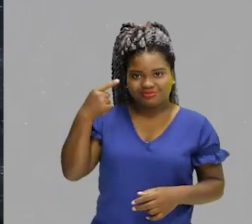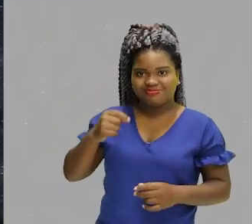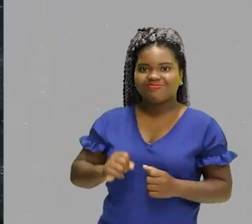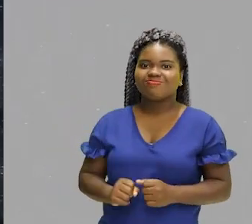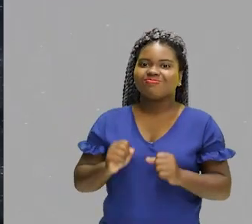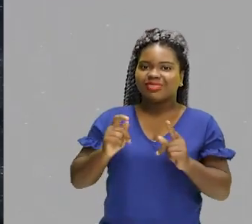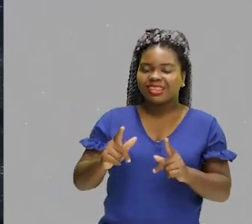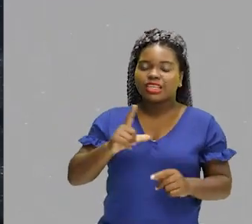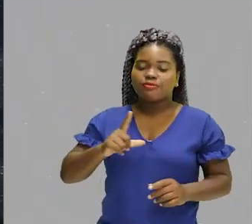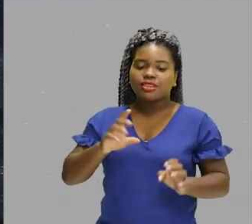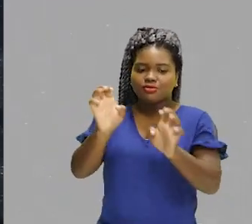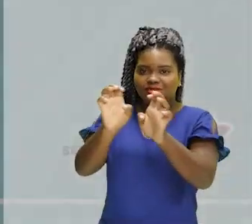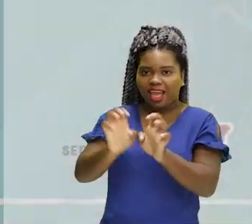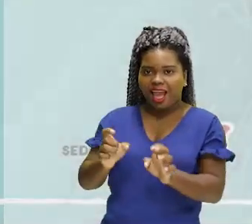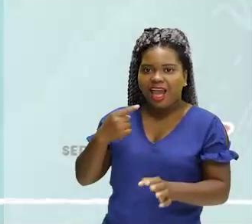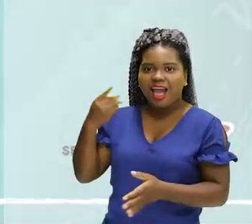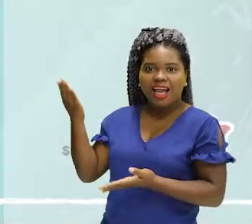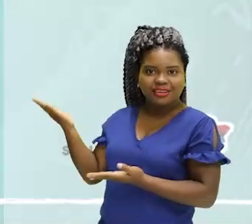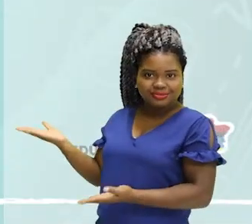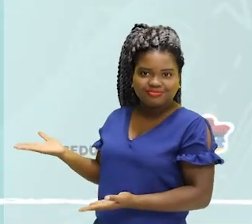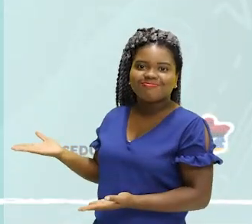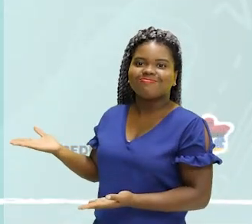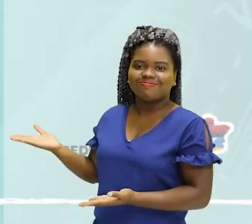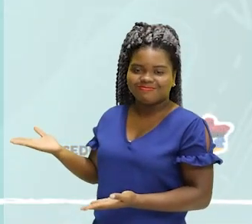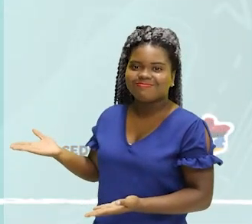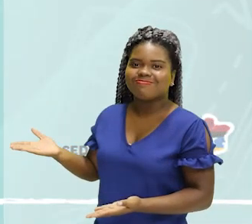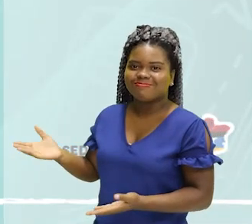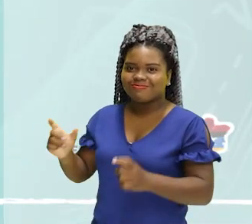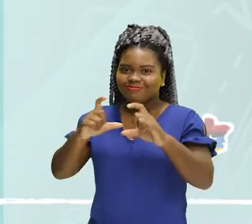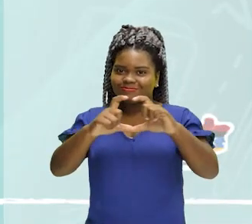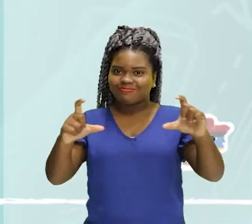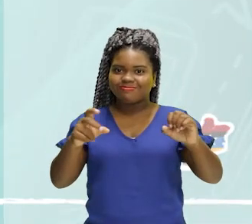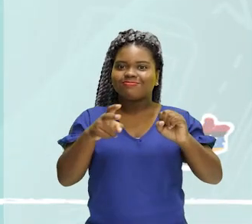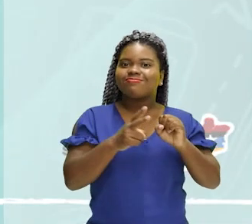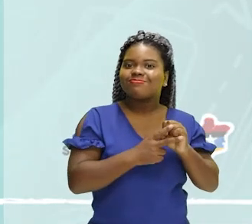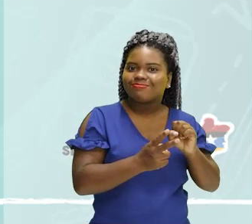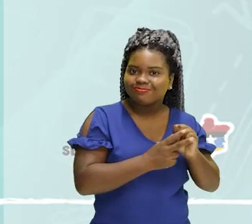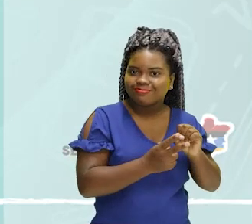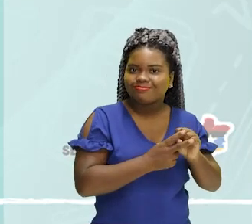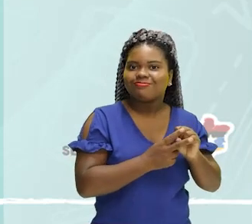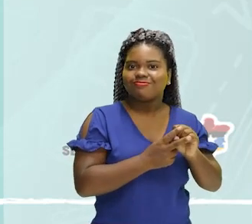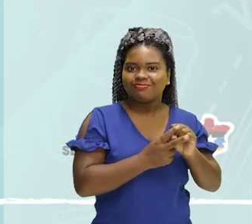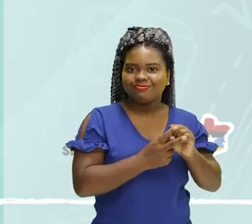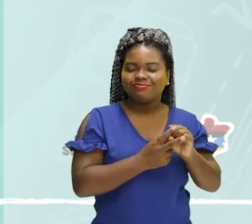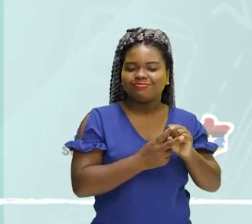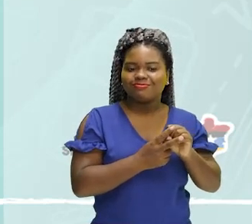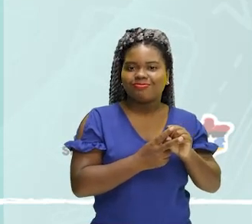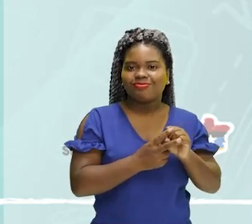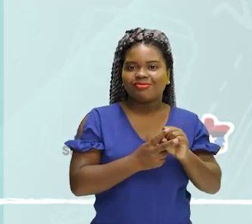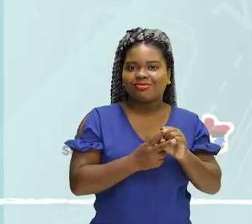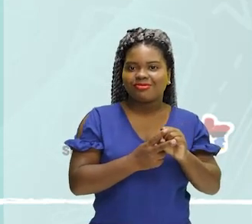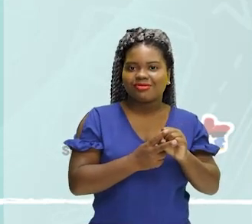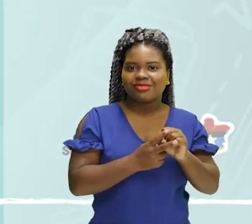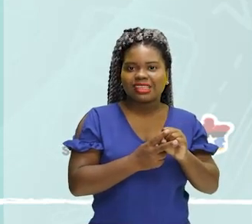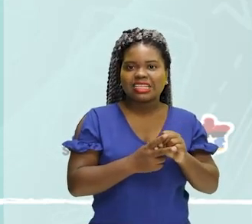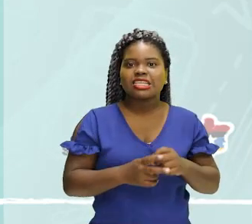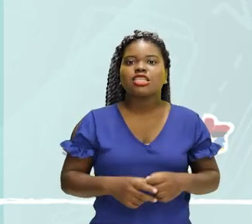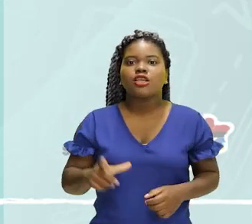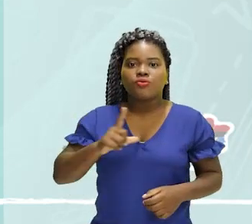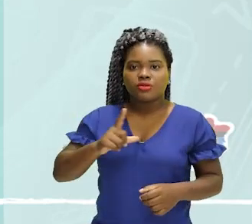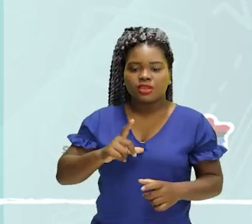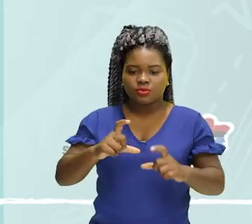Estrutura de las perífrases verbales. Estrutura de las perífrases verbales. Observe a seguinte